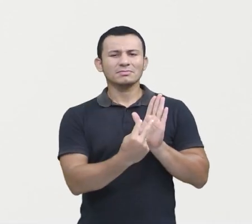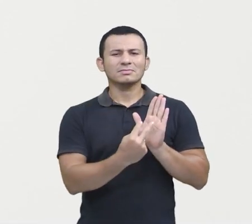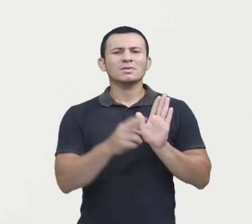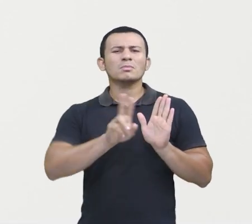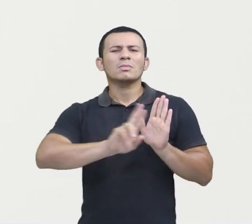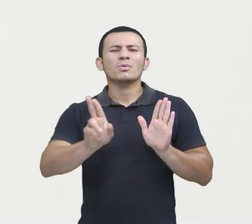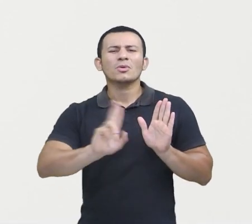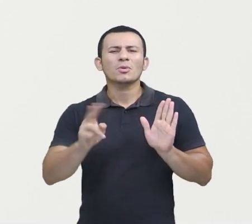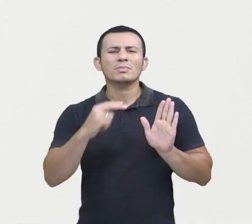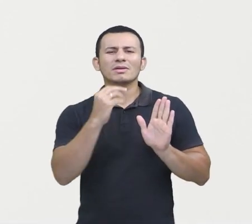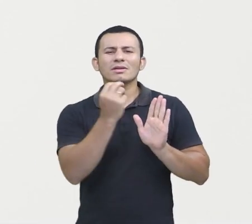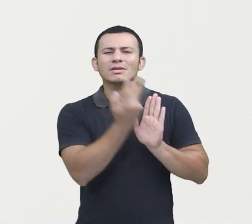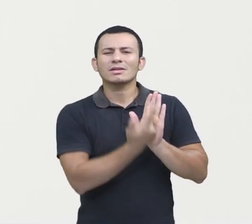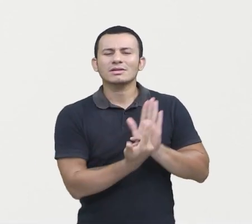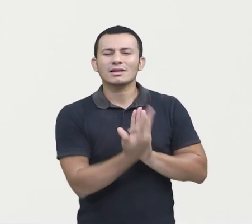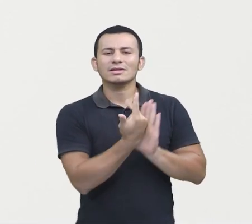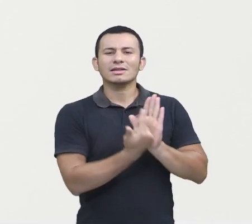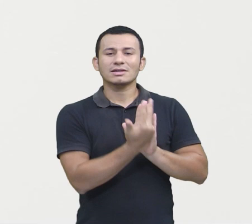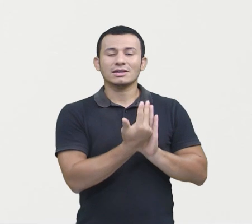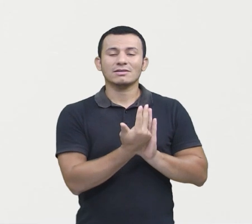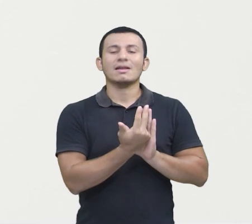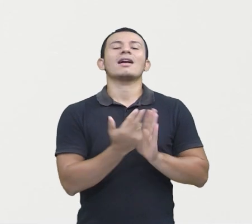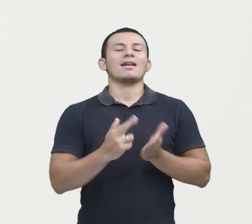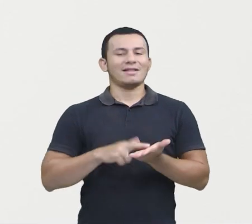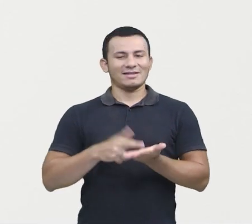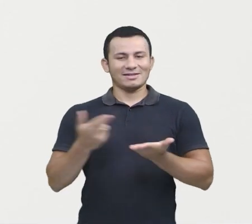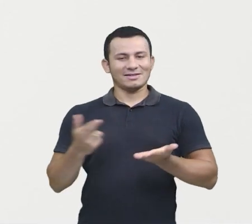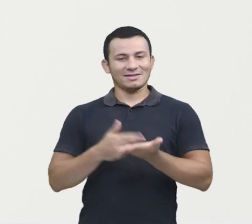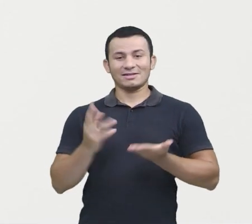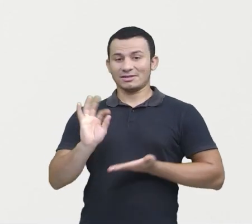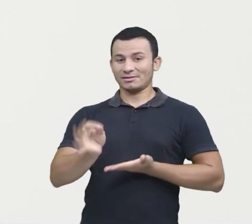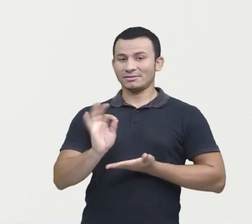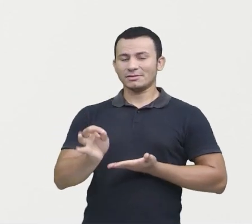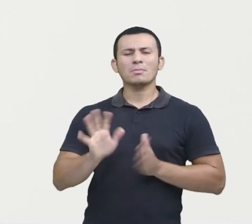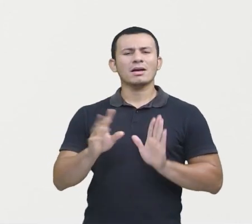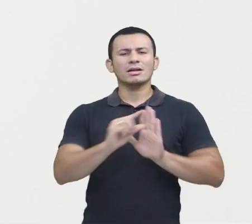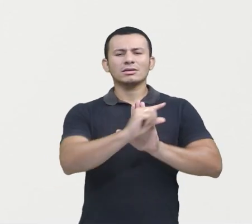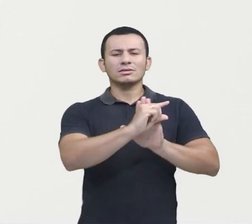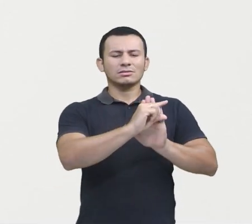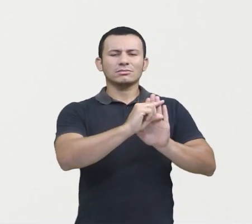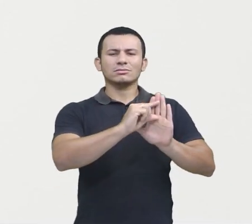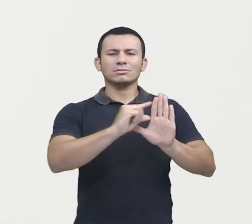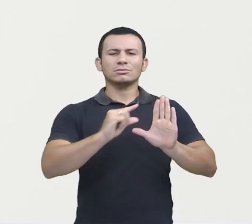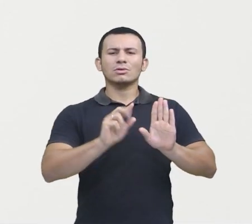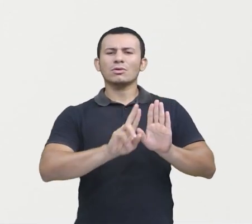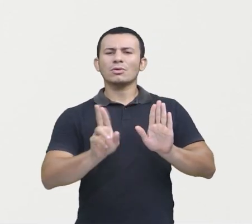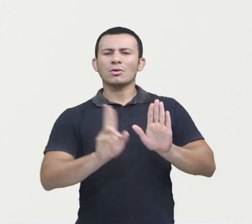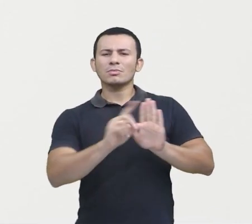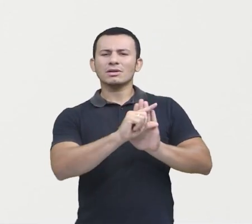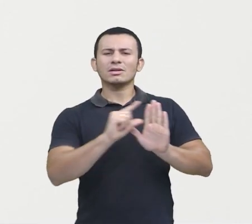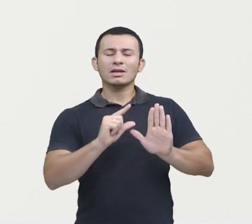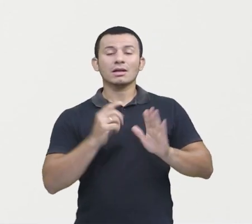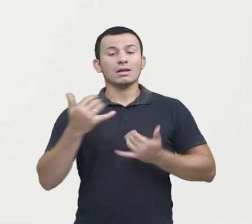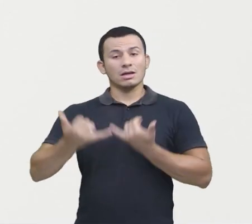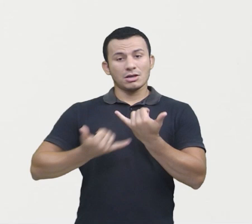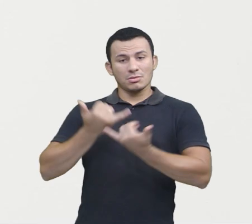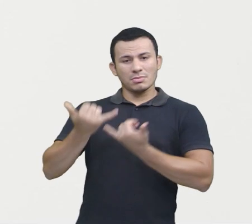dessa imagem? É uma revista. O que está escrito aqui, crianças? Brincar